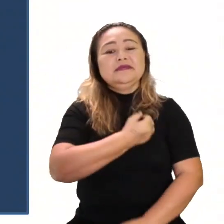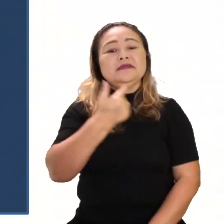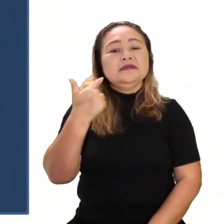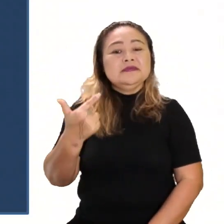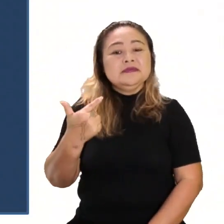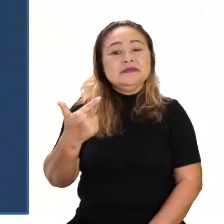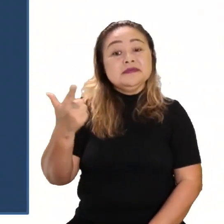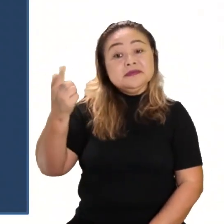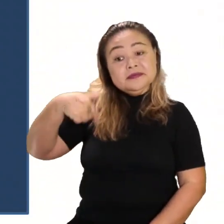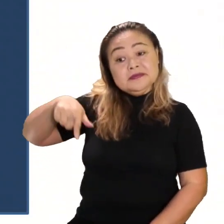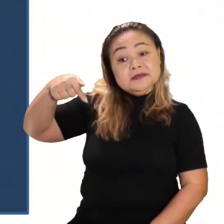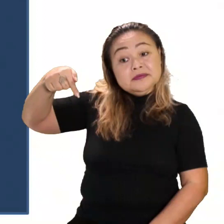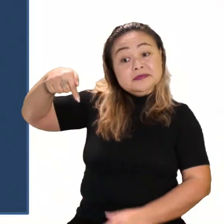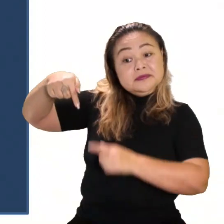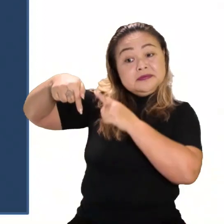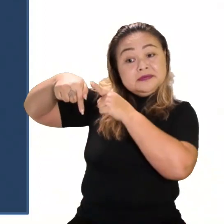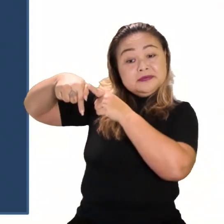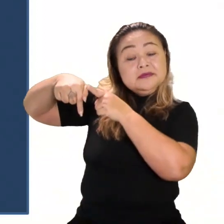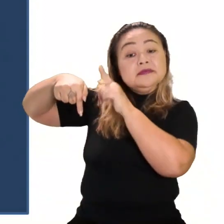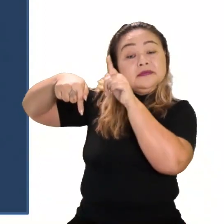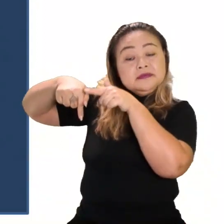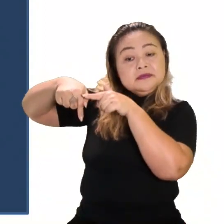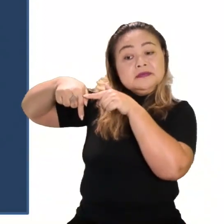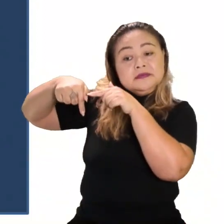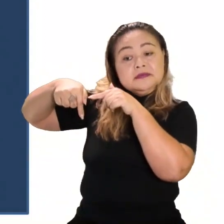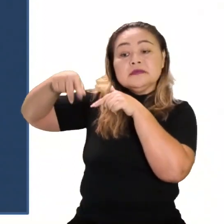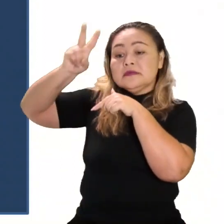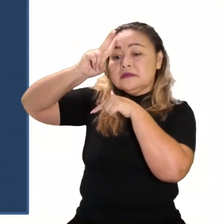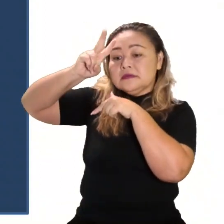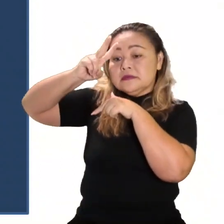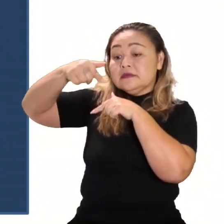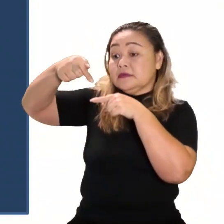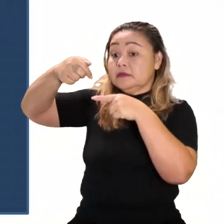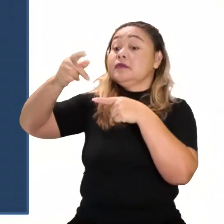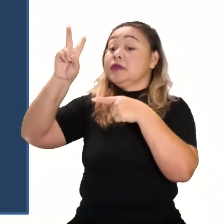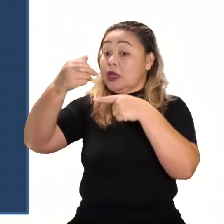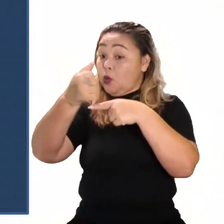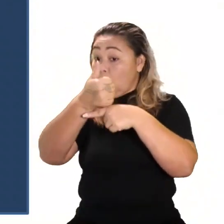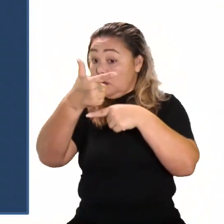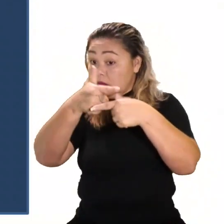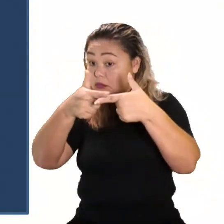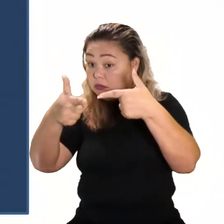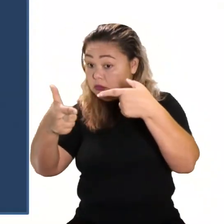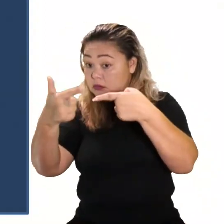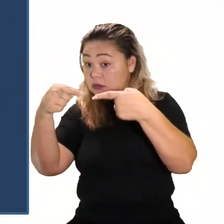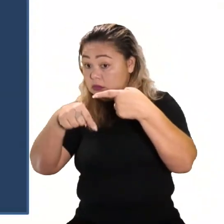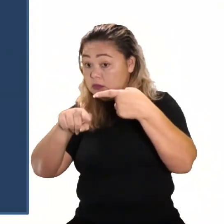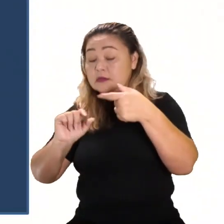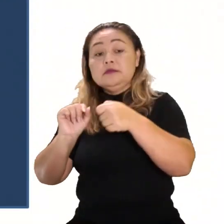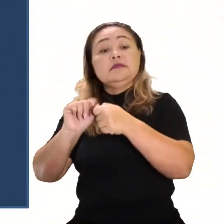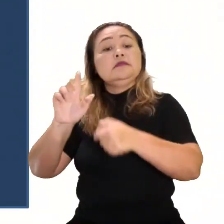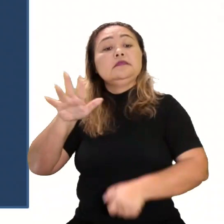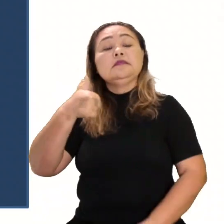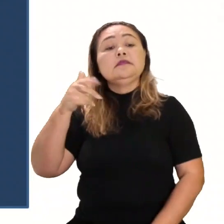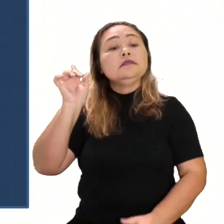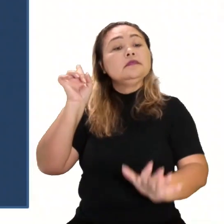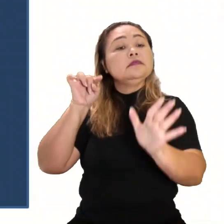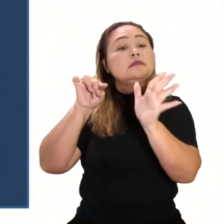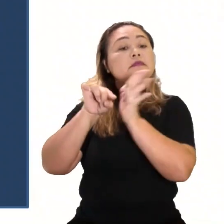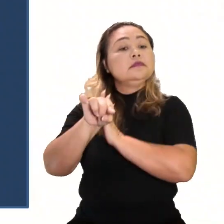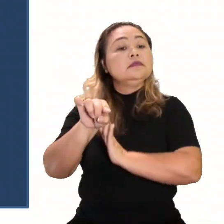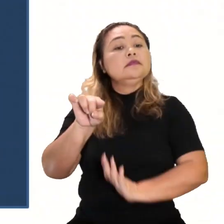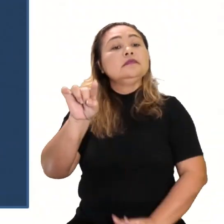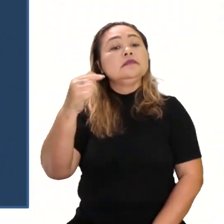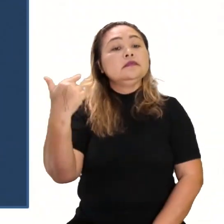Então a nossa razão aí é o quê, né? Que lembra que vem de quociente, certo? Certo. Vamos lá então para a pergunta de